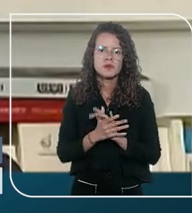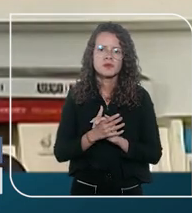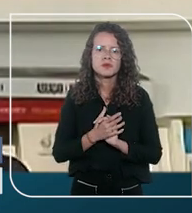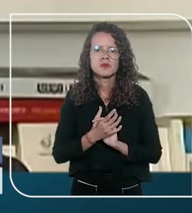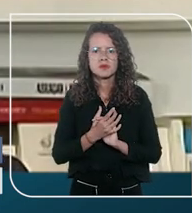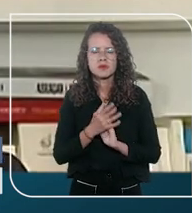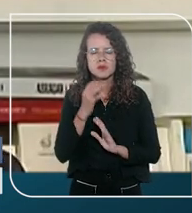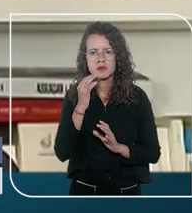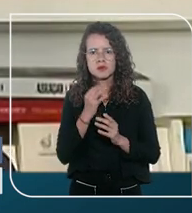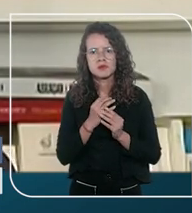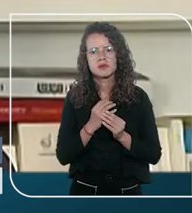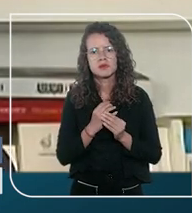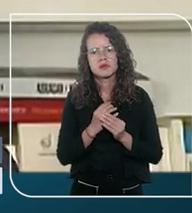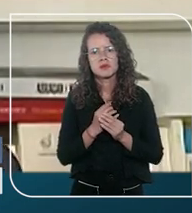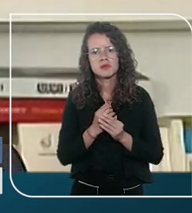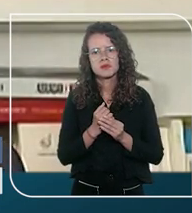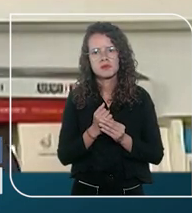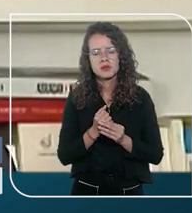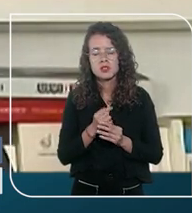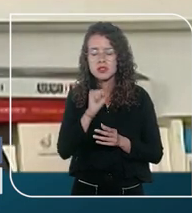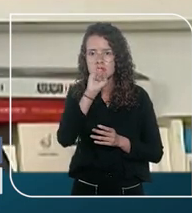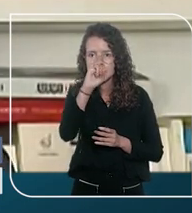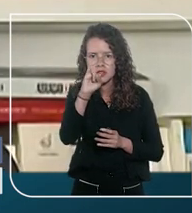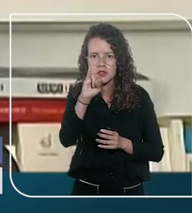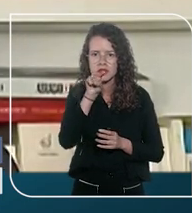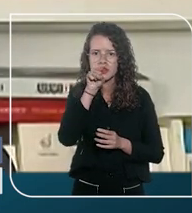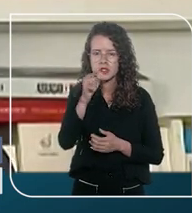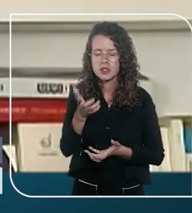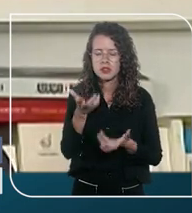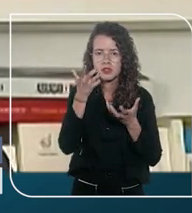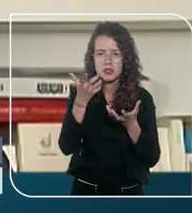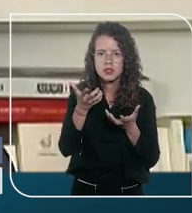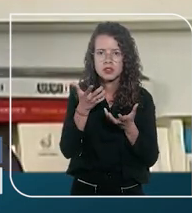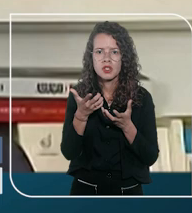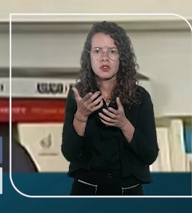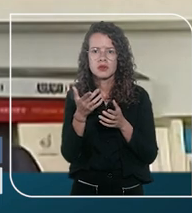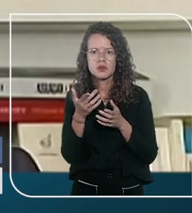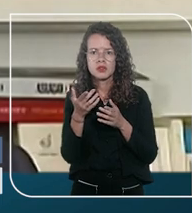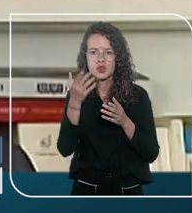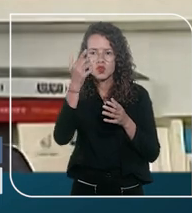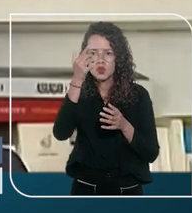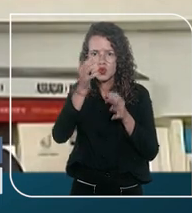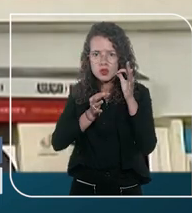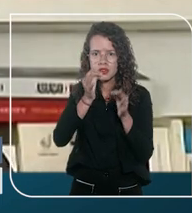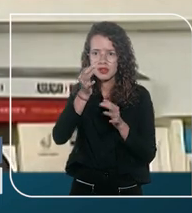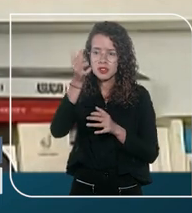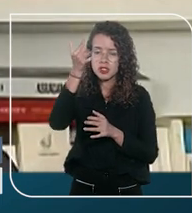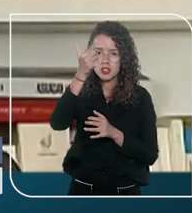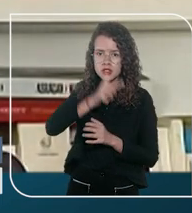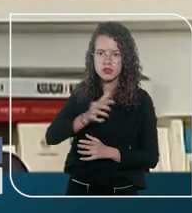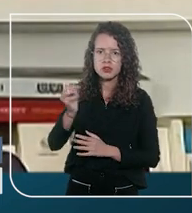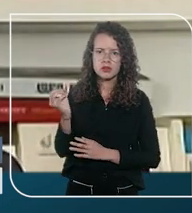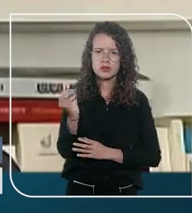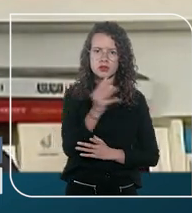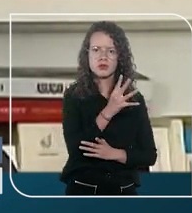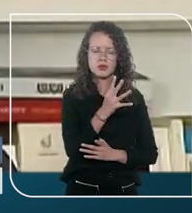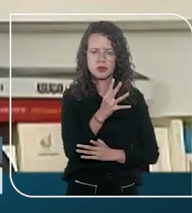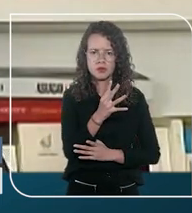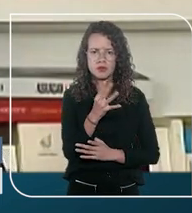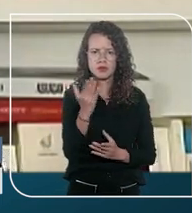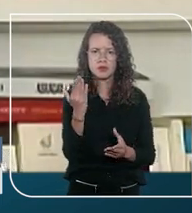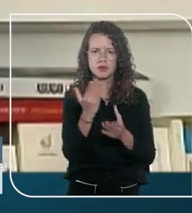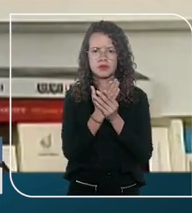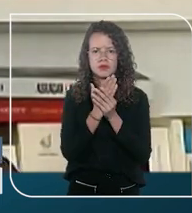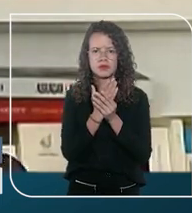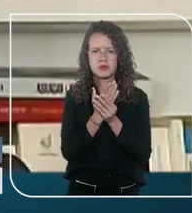jurídicas conflitantes. Se você quiser fazer um mero rejulgamento, né, um novo julgamento da